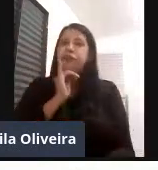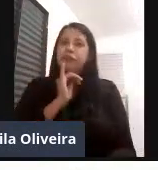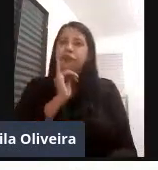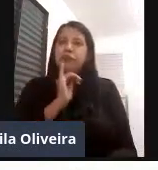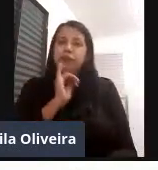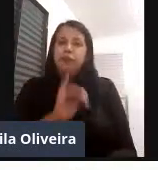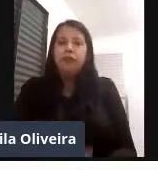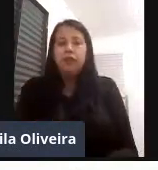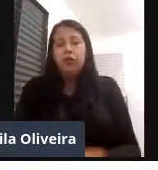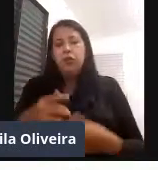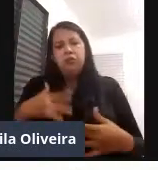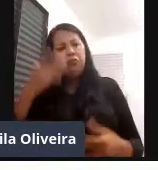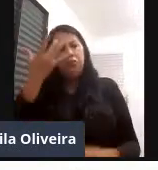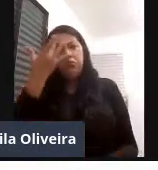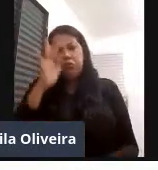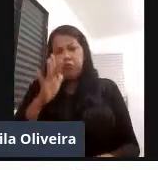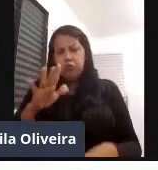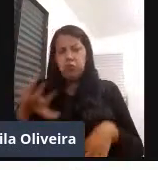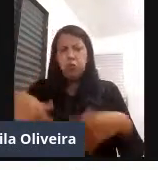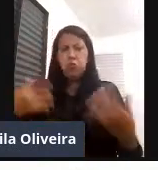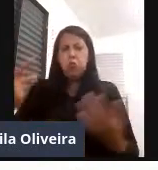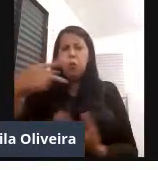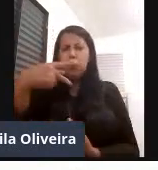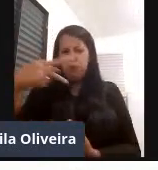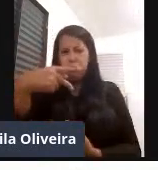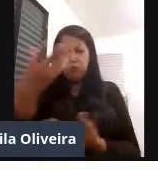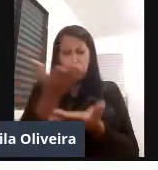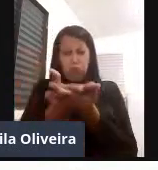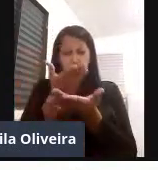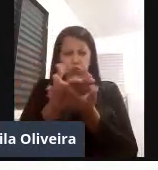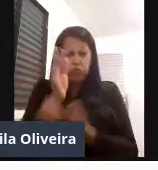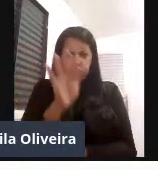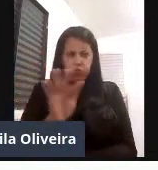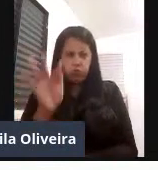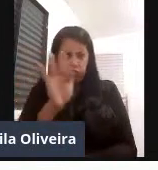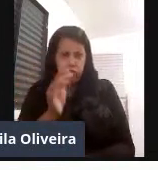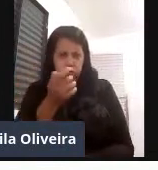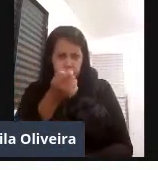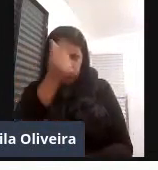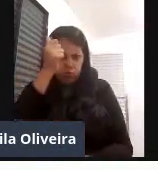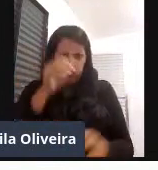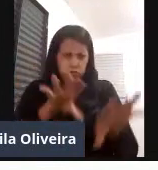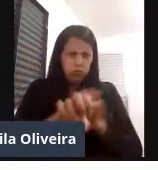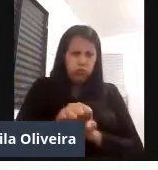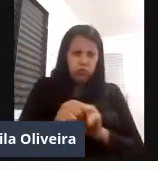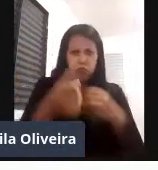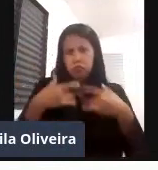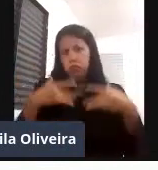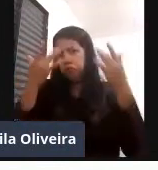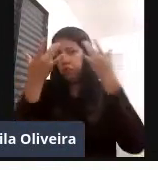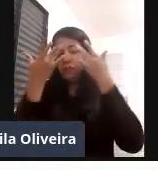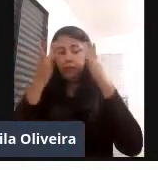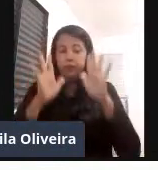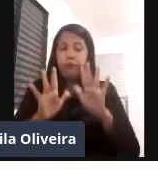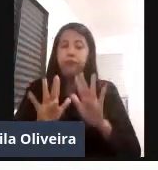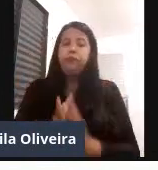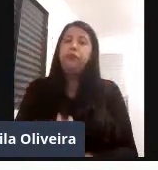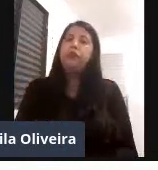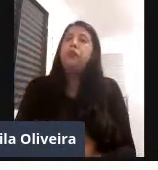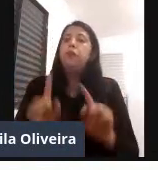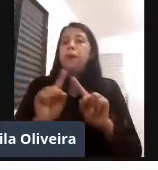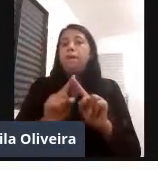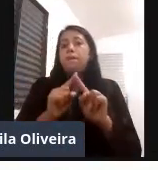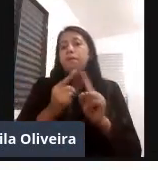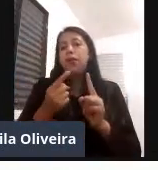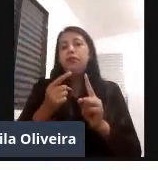que período vocês estão na faculdade, né? Não sei se vocês já estão terminando, se vocês estão no começo, mas quando